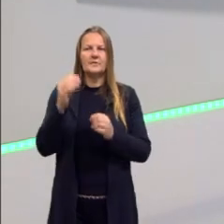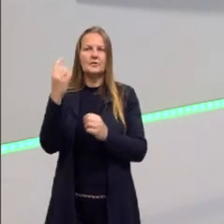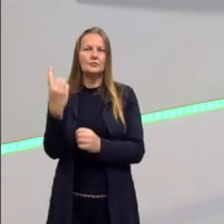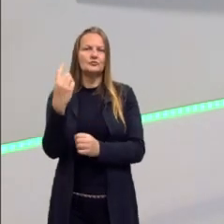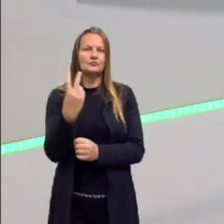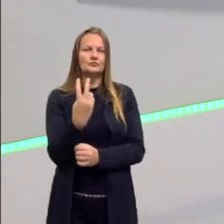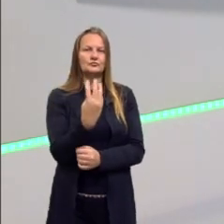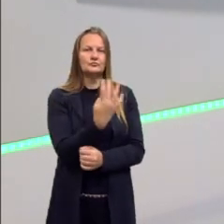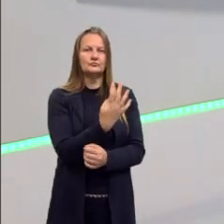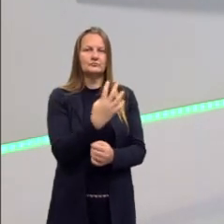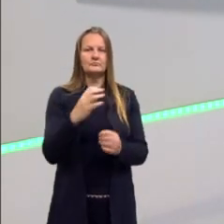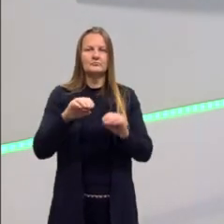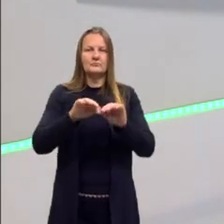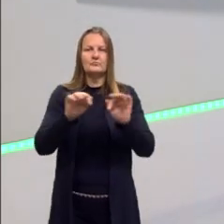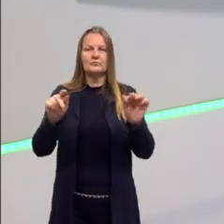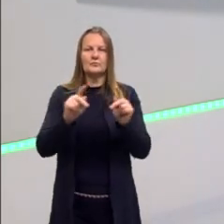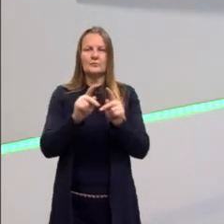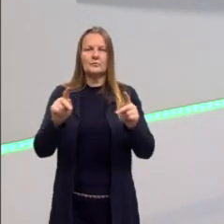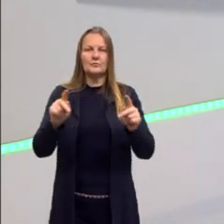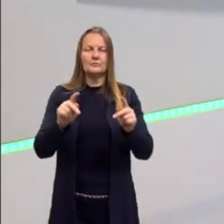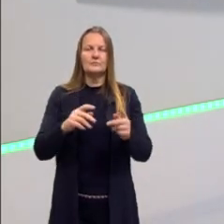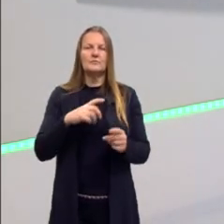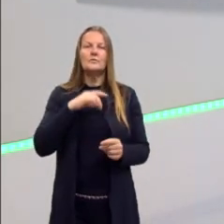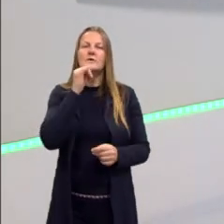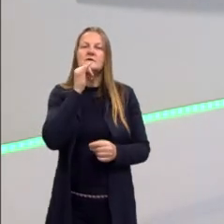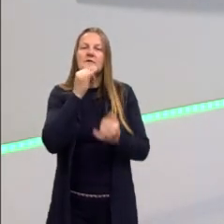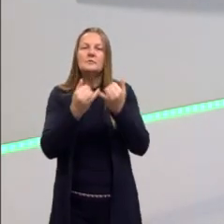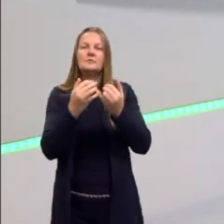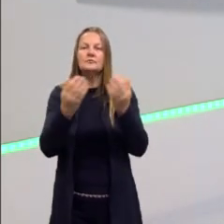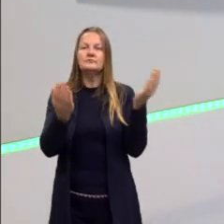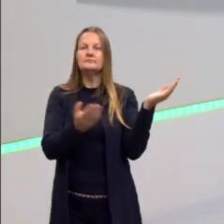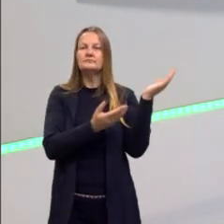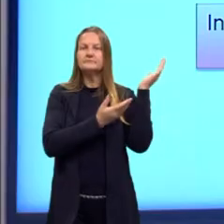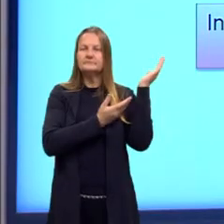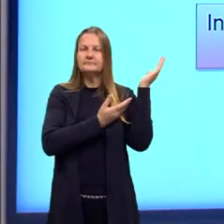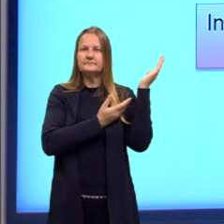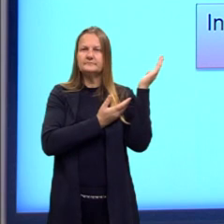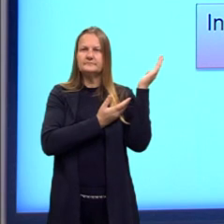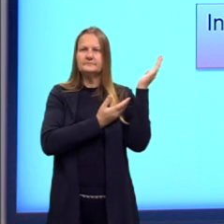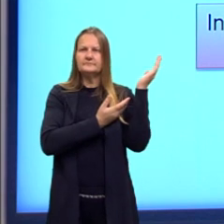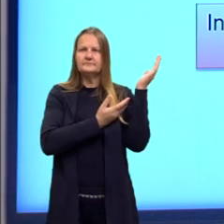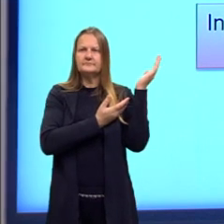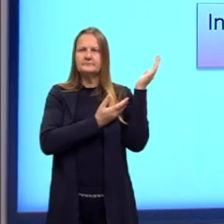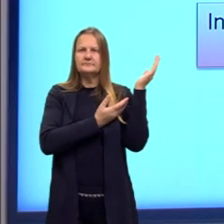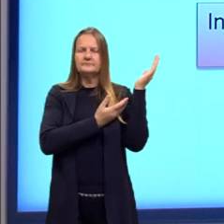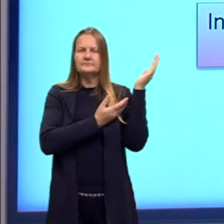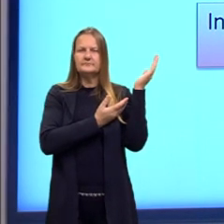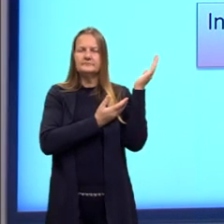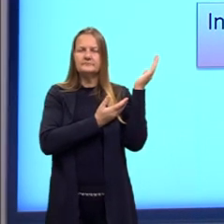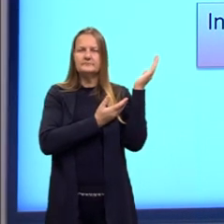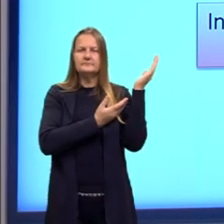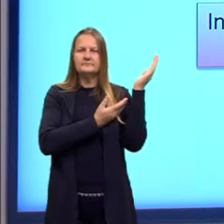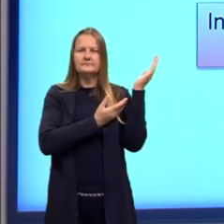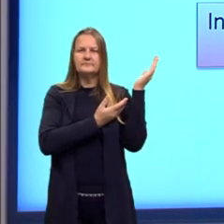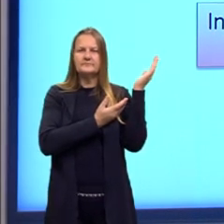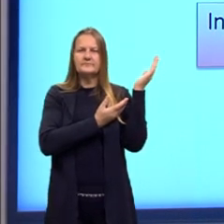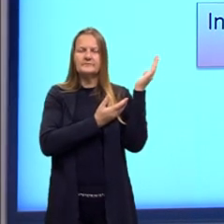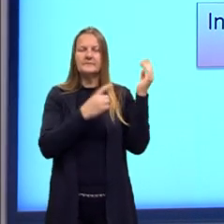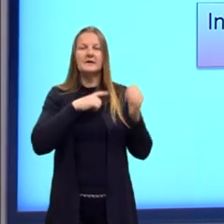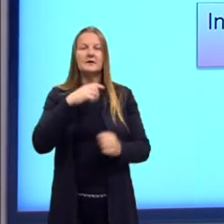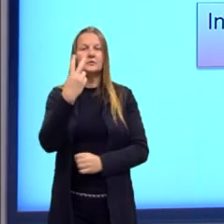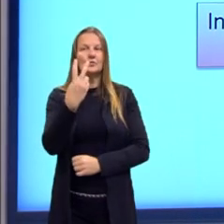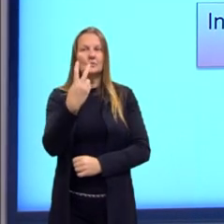da hidroxila aqui eu trouxe outro exemplo nesse exemplo eu tenho duas